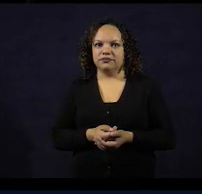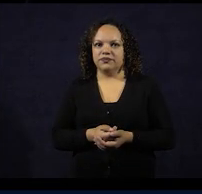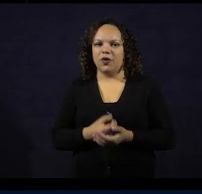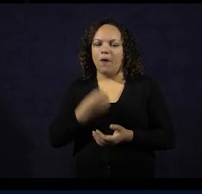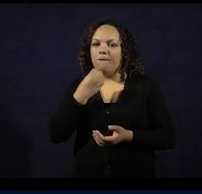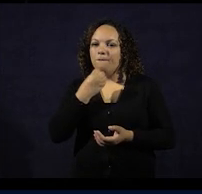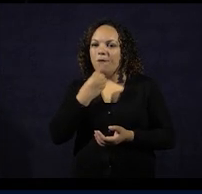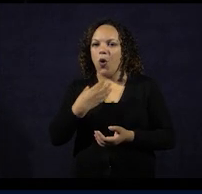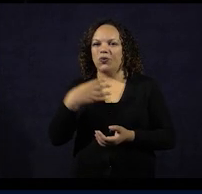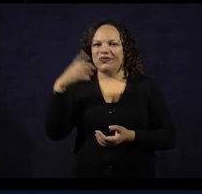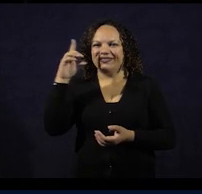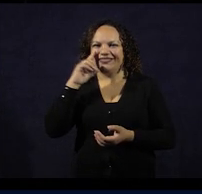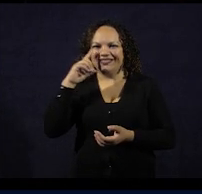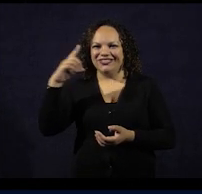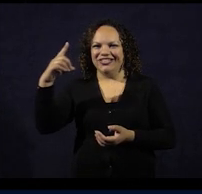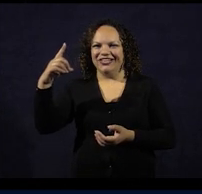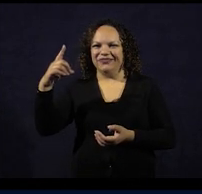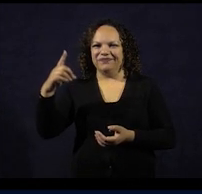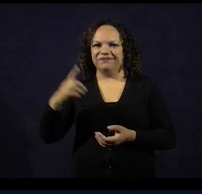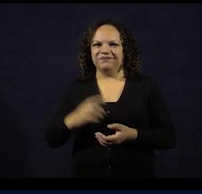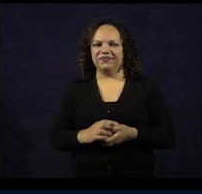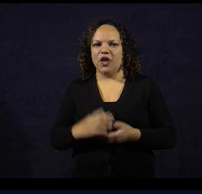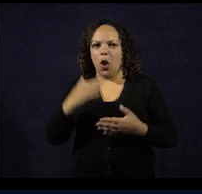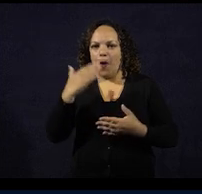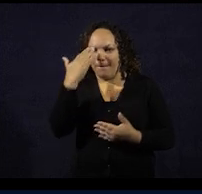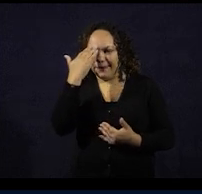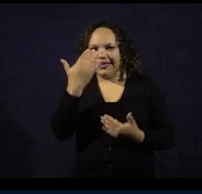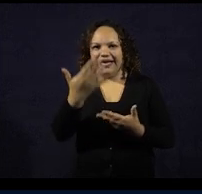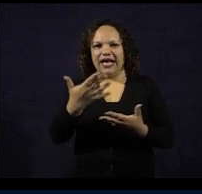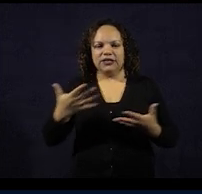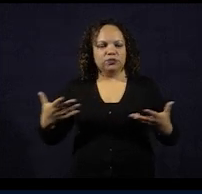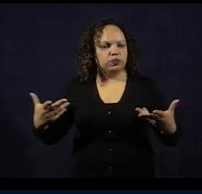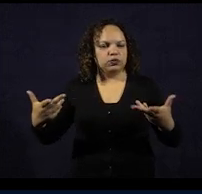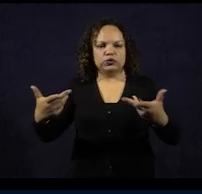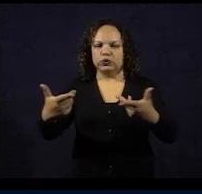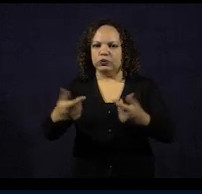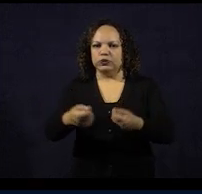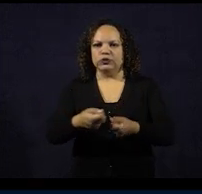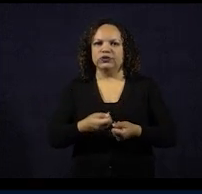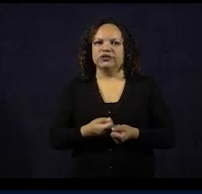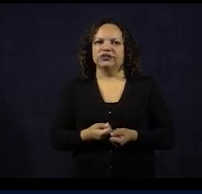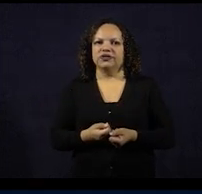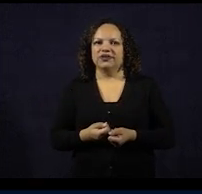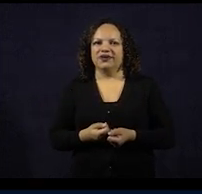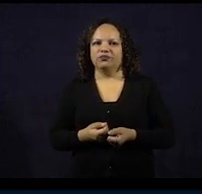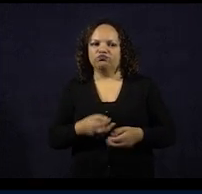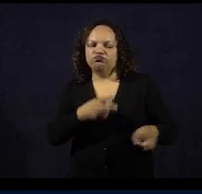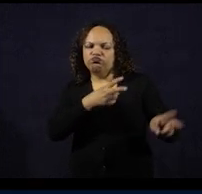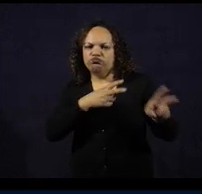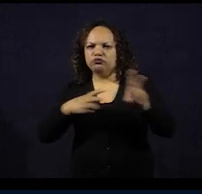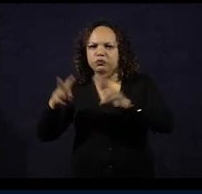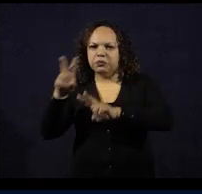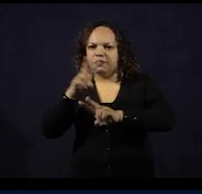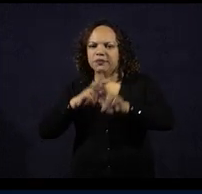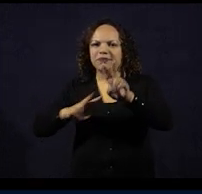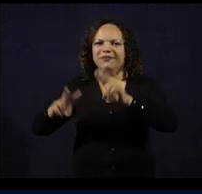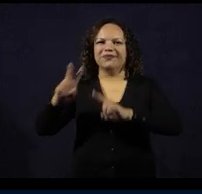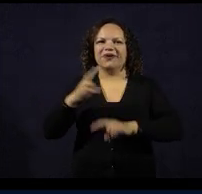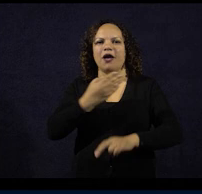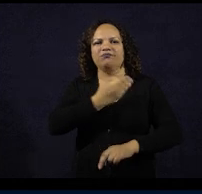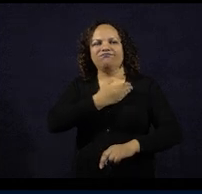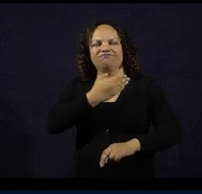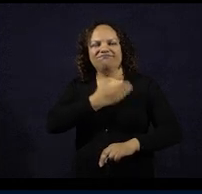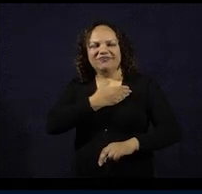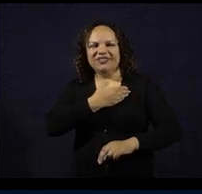bom gente bom dia obrigado pela presença de todos hoje aqui e te ver aí vários amigos vários clientes